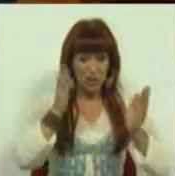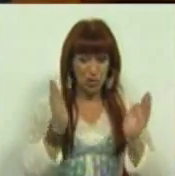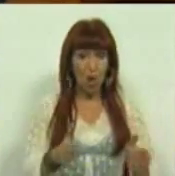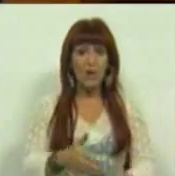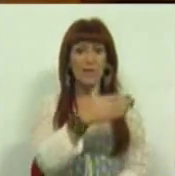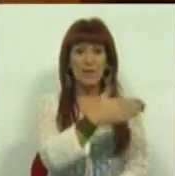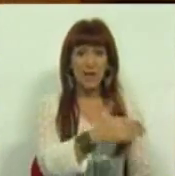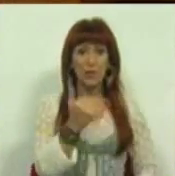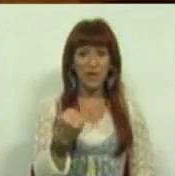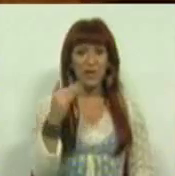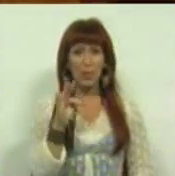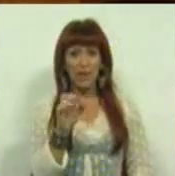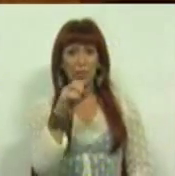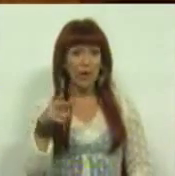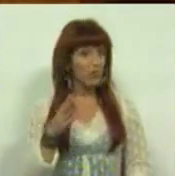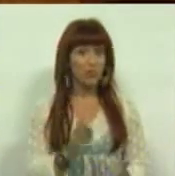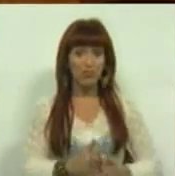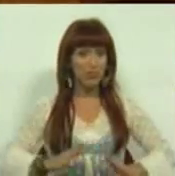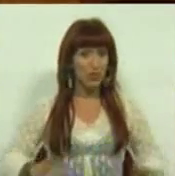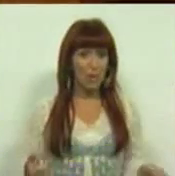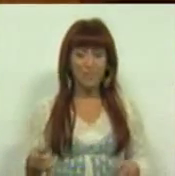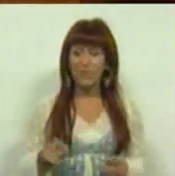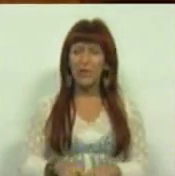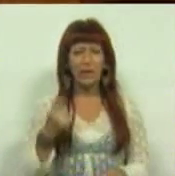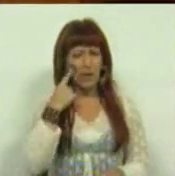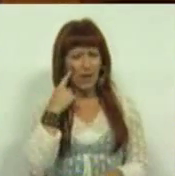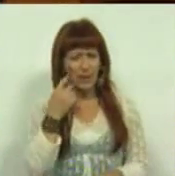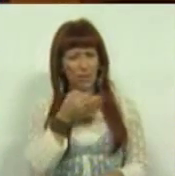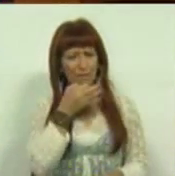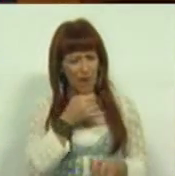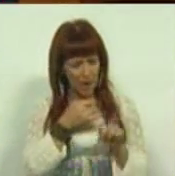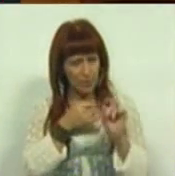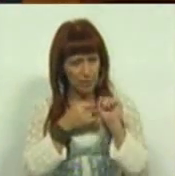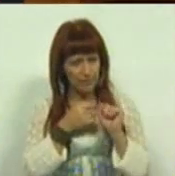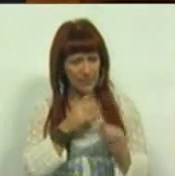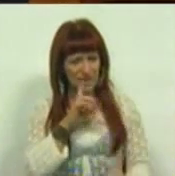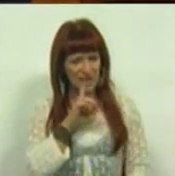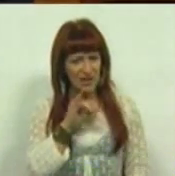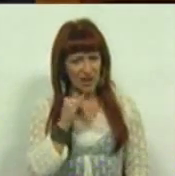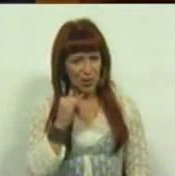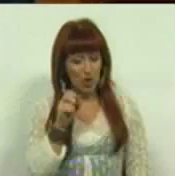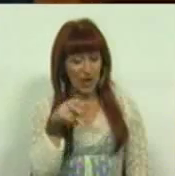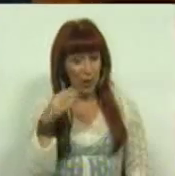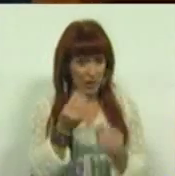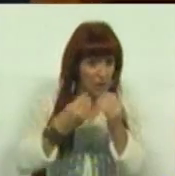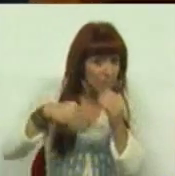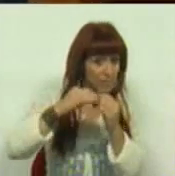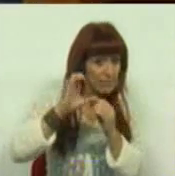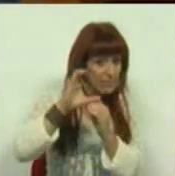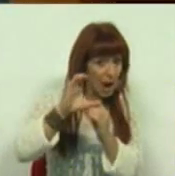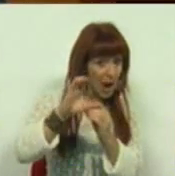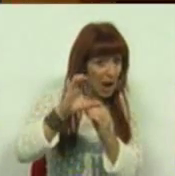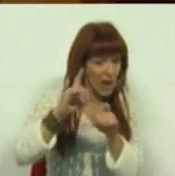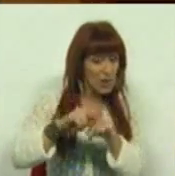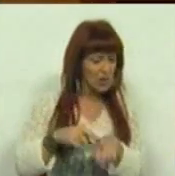pagar 124 €. Atenção, estamos a falar de 62 € a mais do